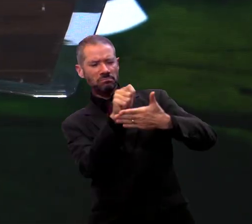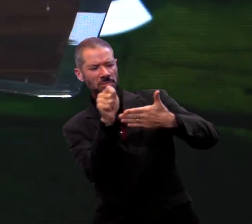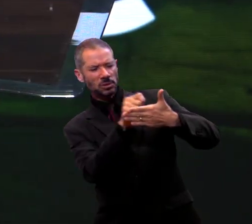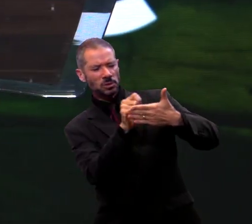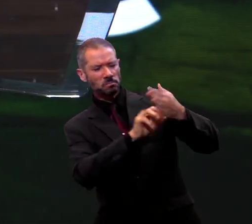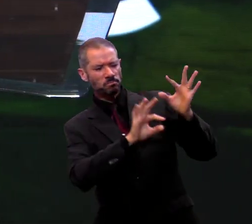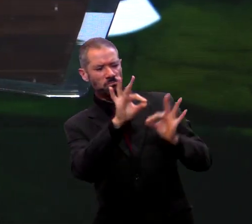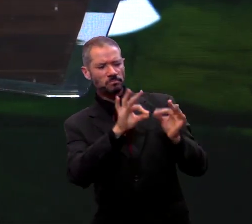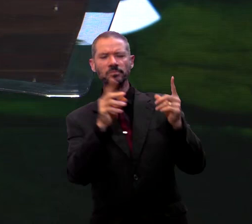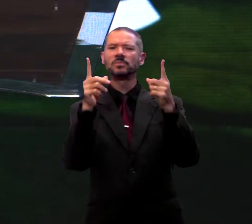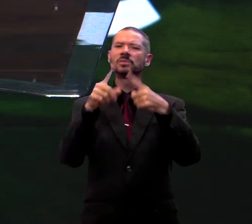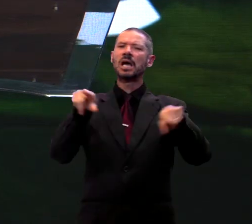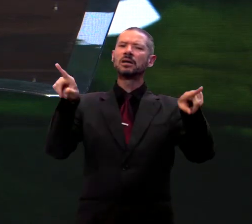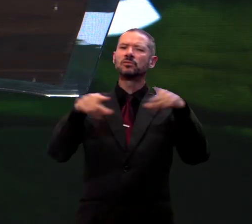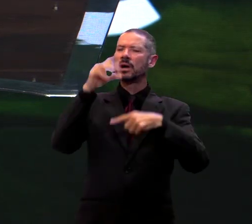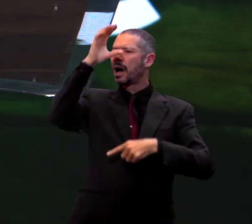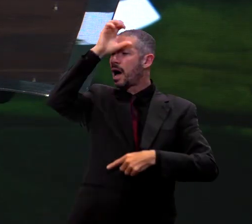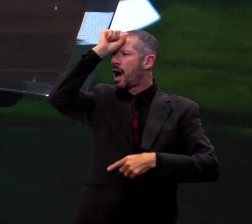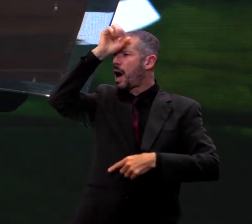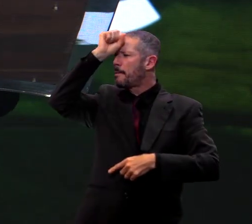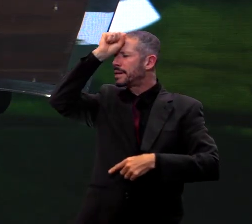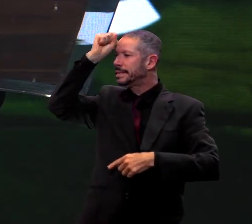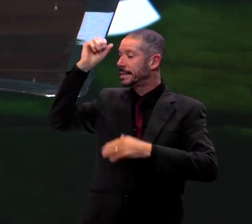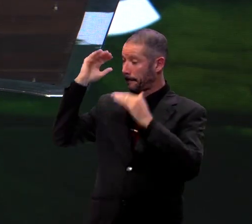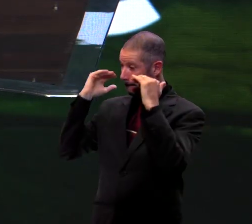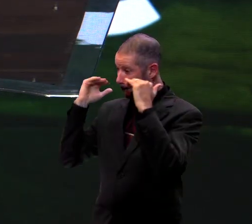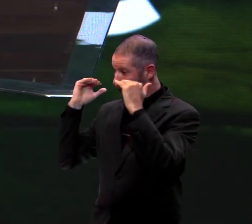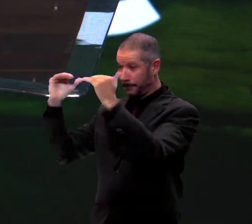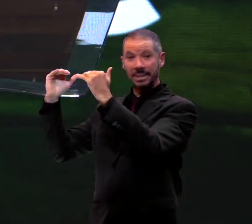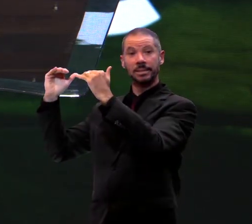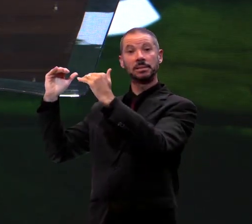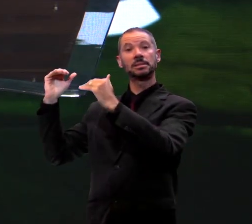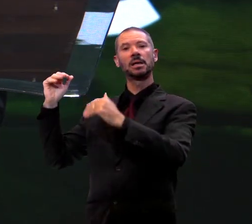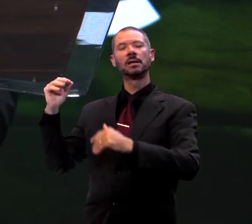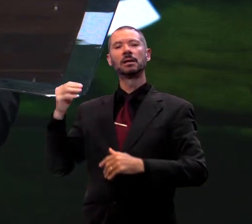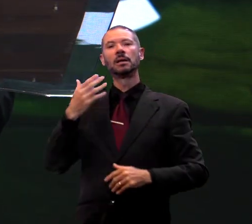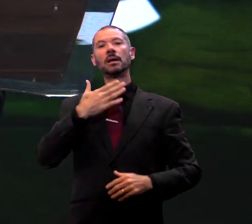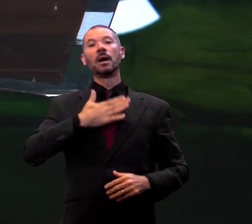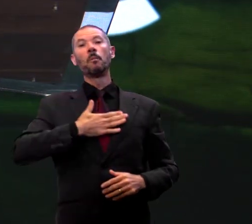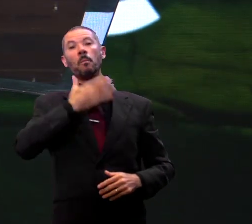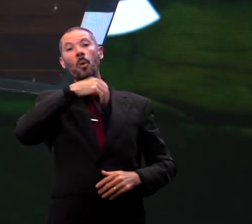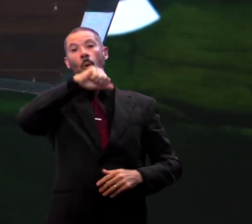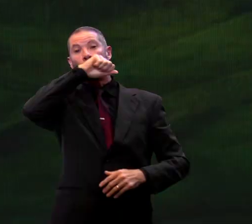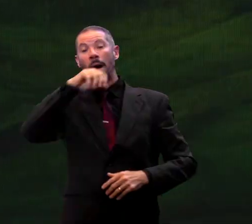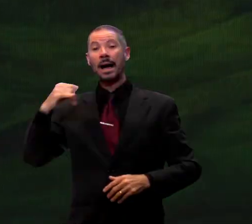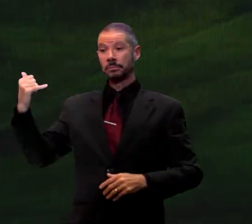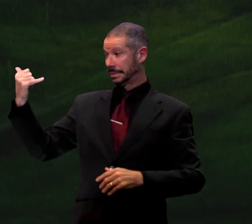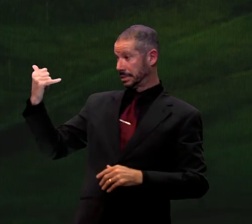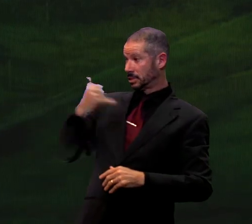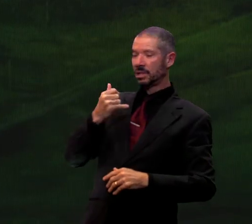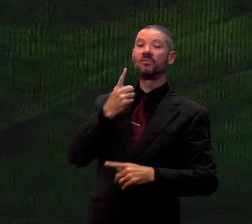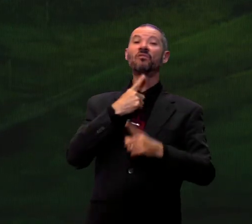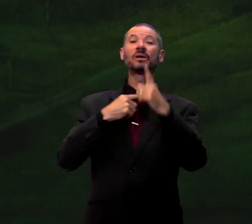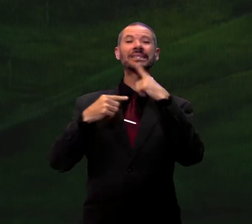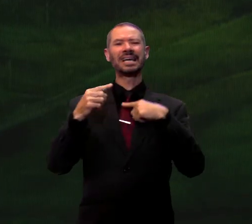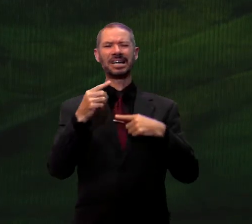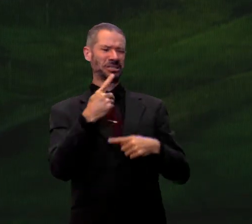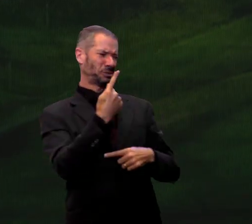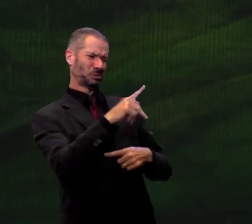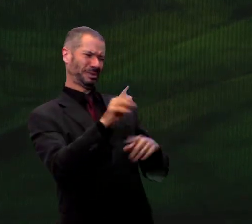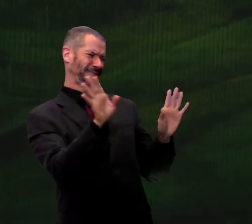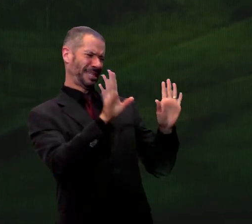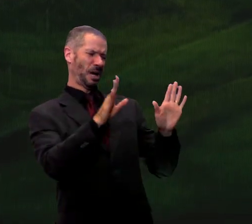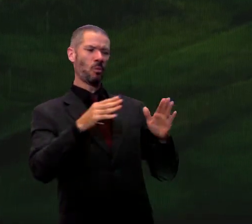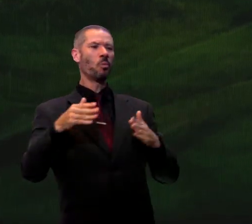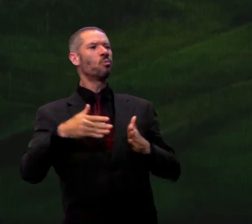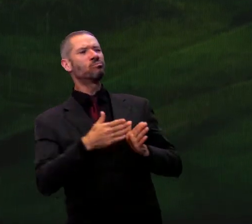das canções eu aprendi para aprender a obedecer. Ele dizia, não a minha vontade, mas a tua, não os meus